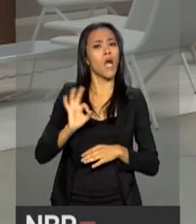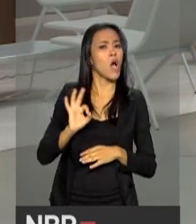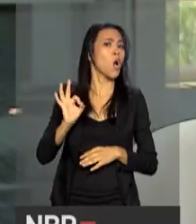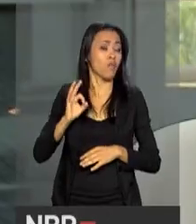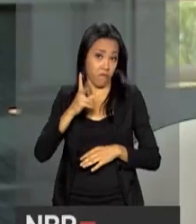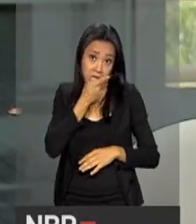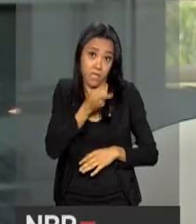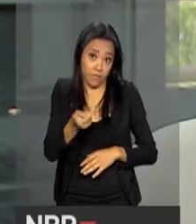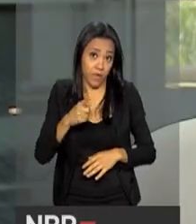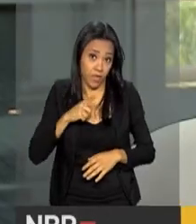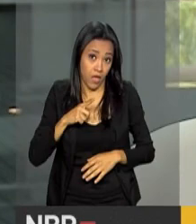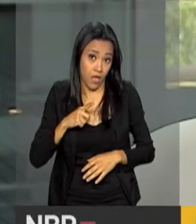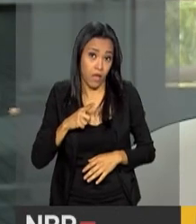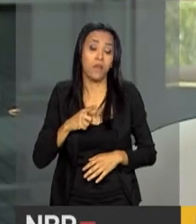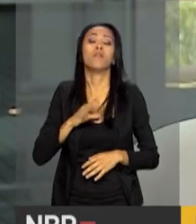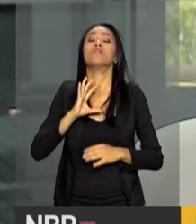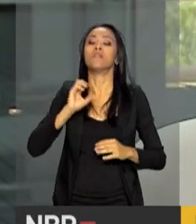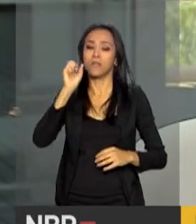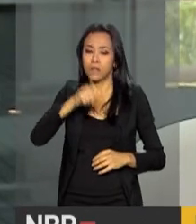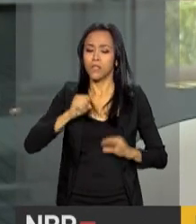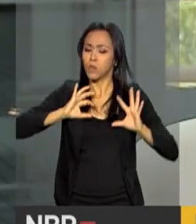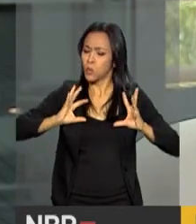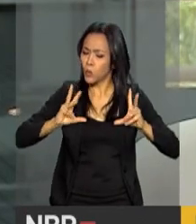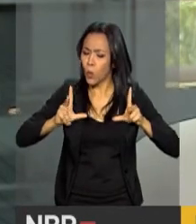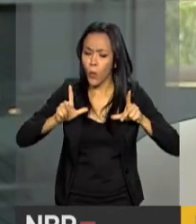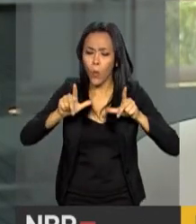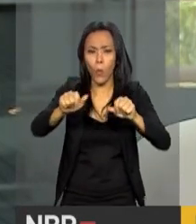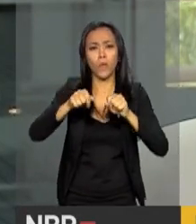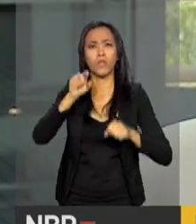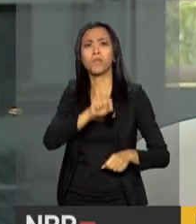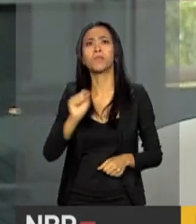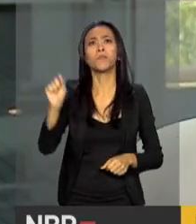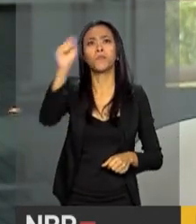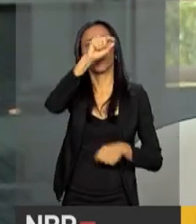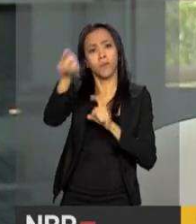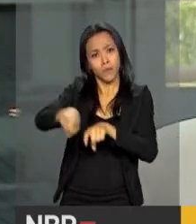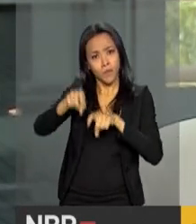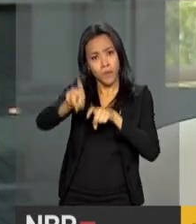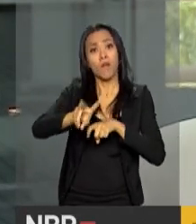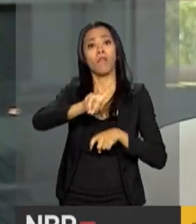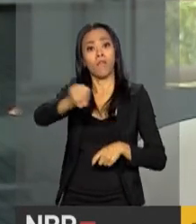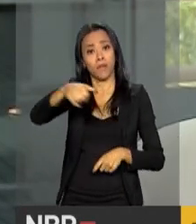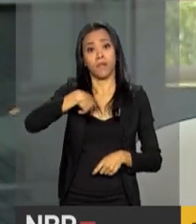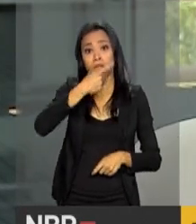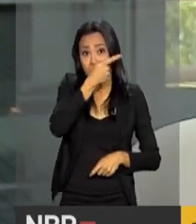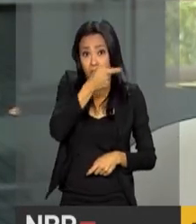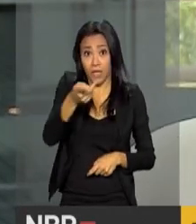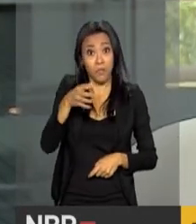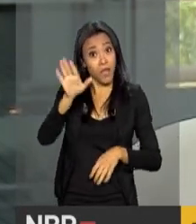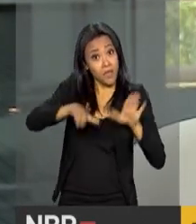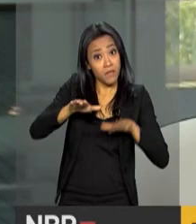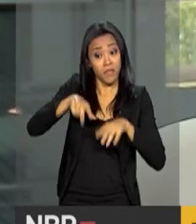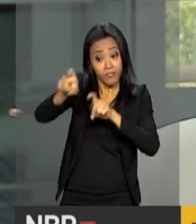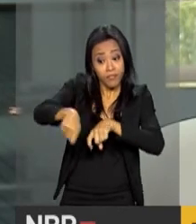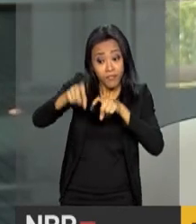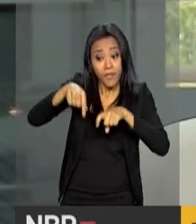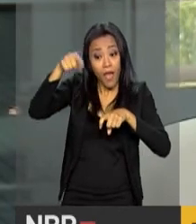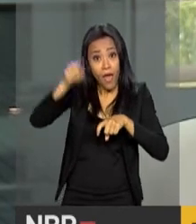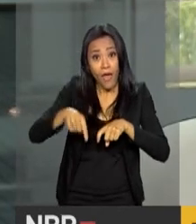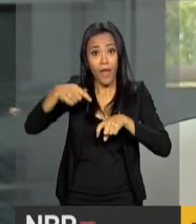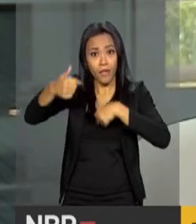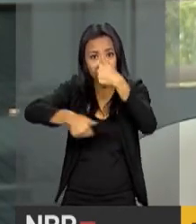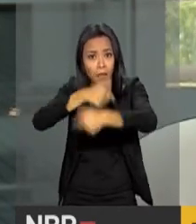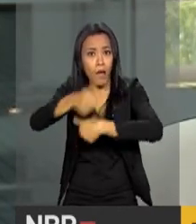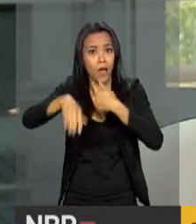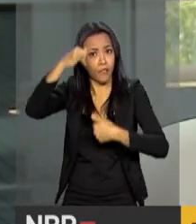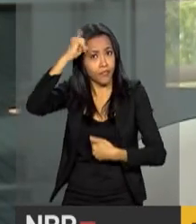recenseador em todas as propriedades rurais serão visitados e nem todas as propriedades são estabelecimentos agropecuários porque